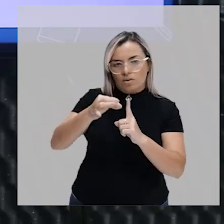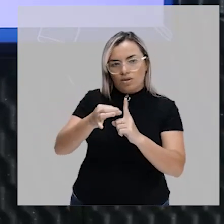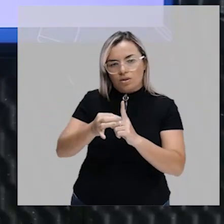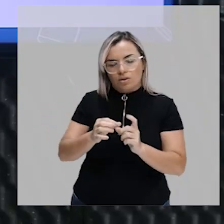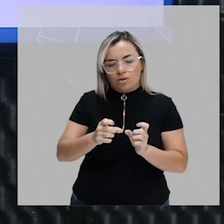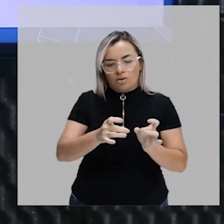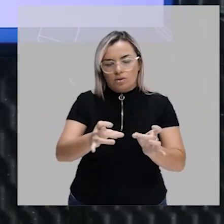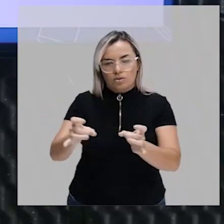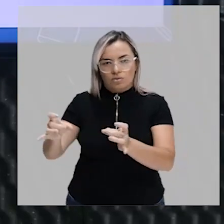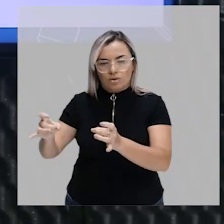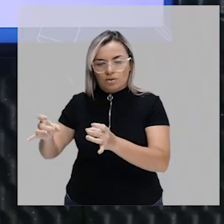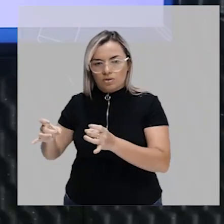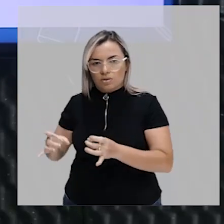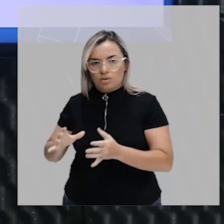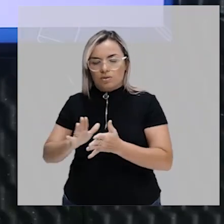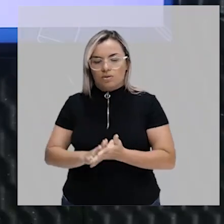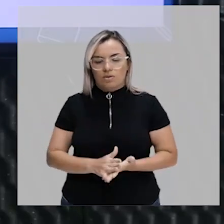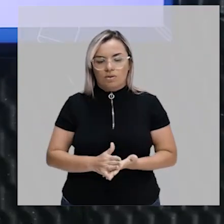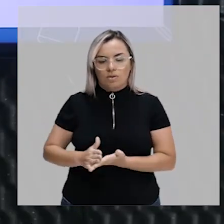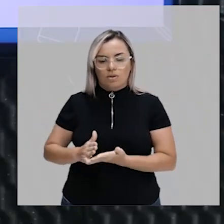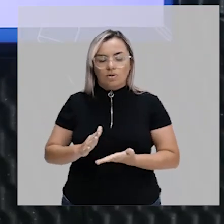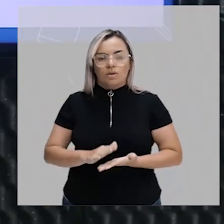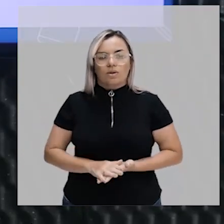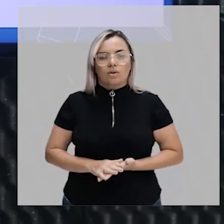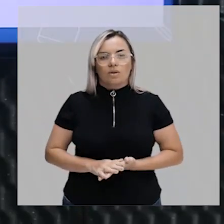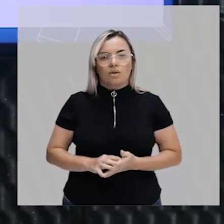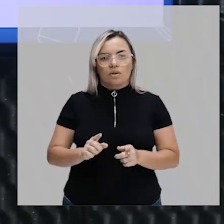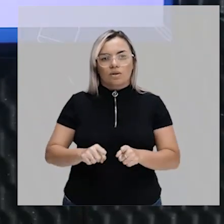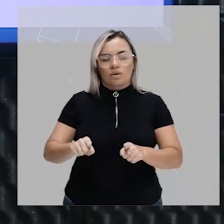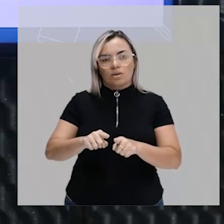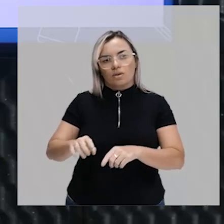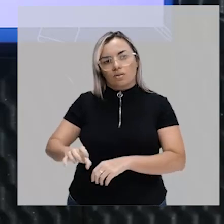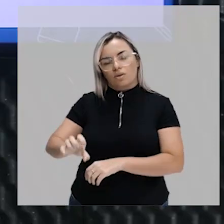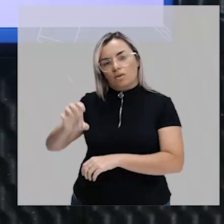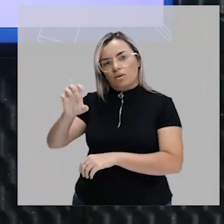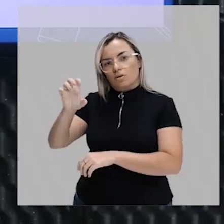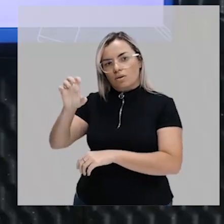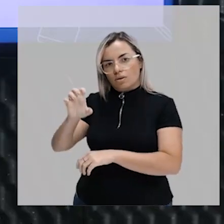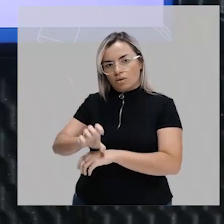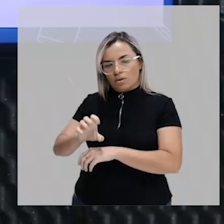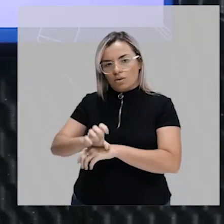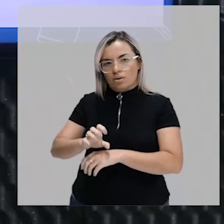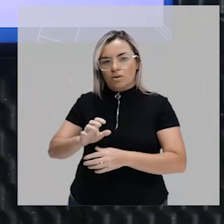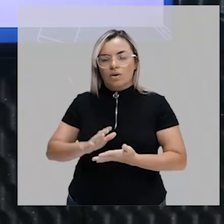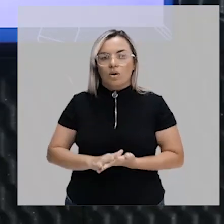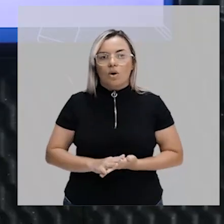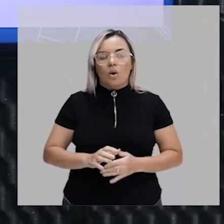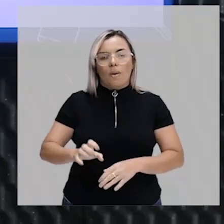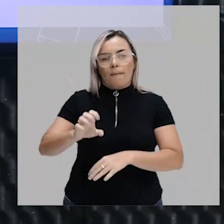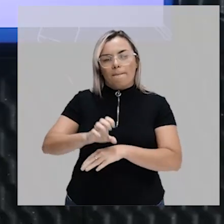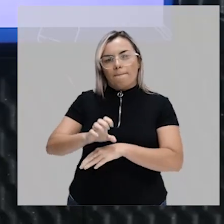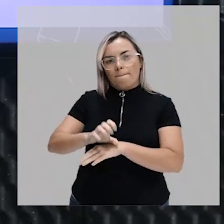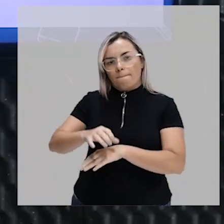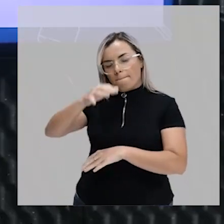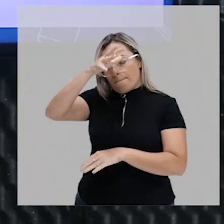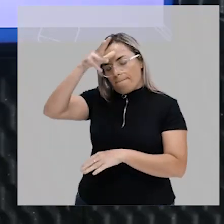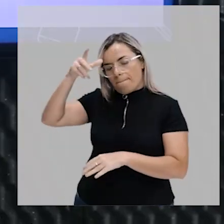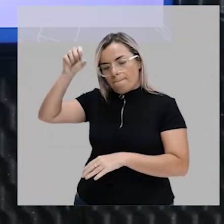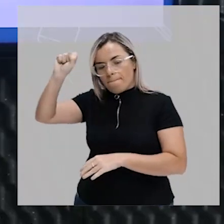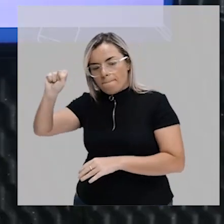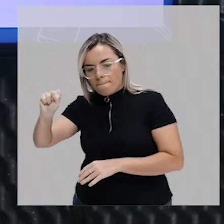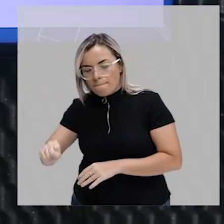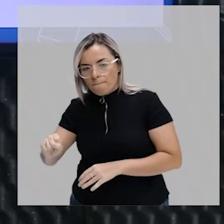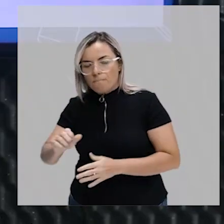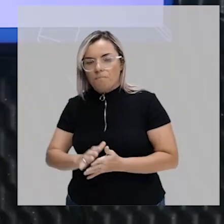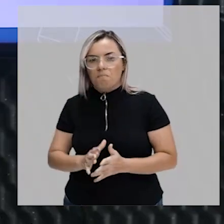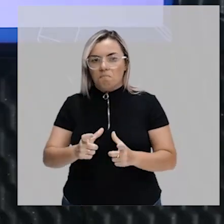certo? Com destaque, anota aí, para os estados, por exemplo, do Mato Grosso, tá certo? E Mato Grosso do Sul, né? Grandes produtores de